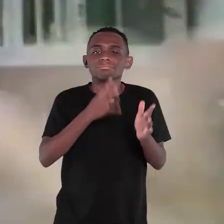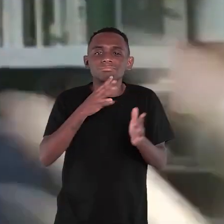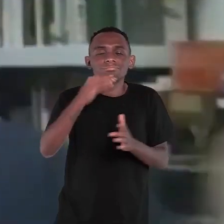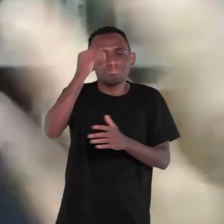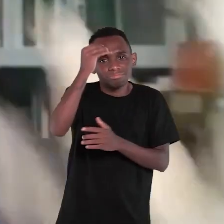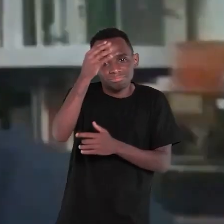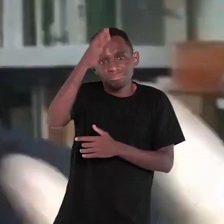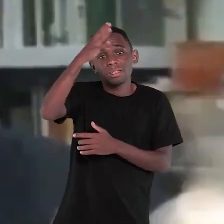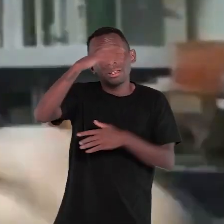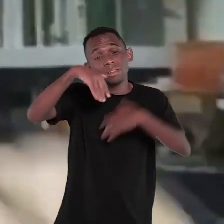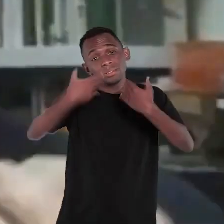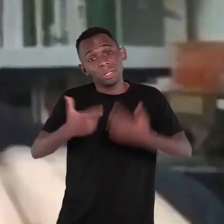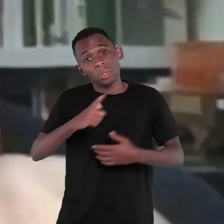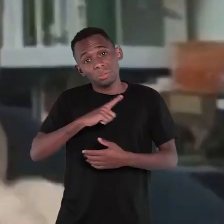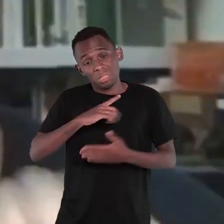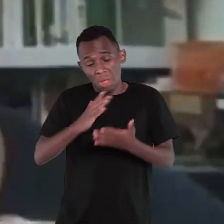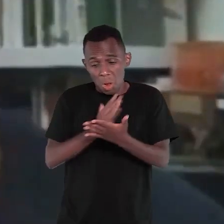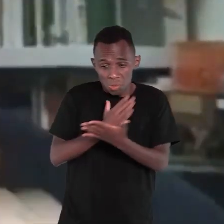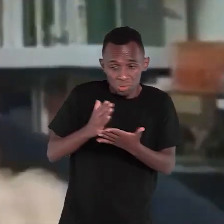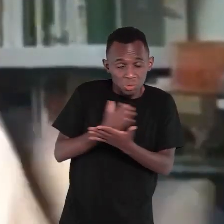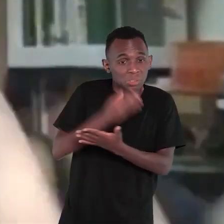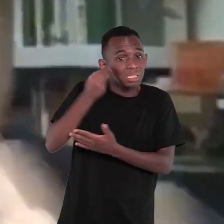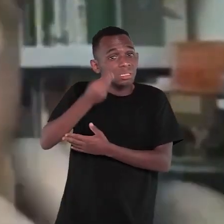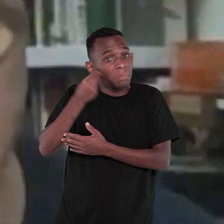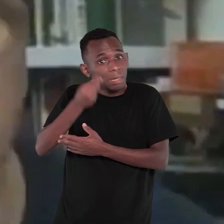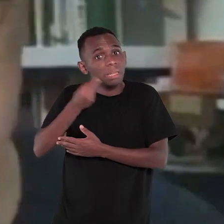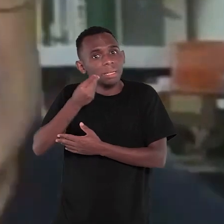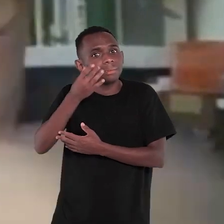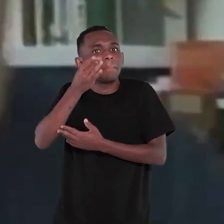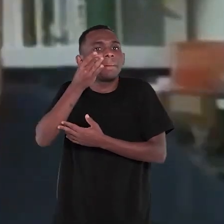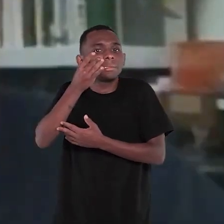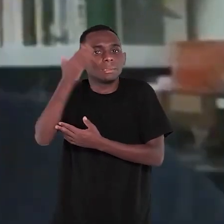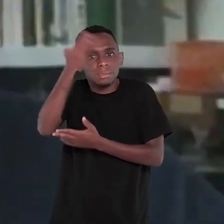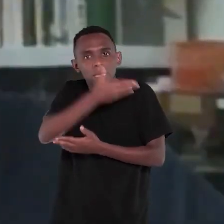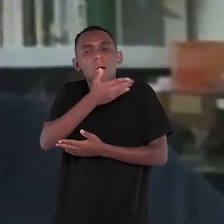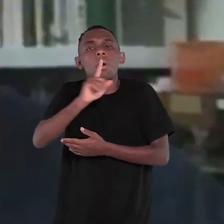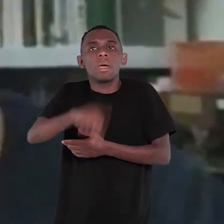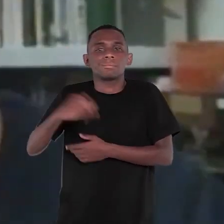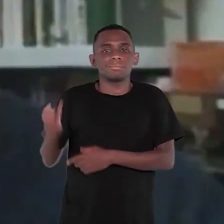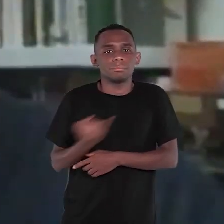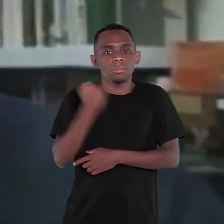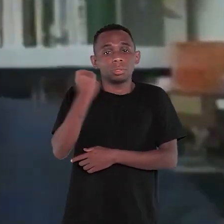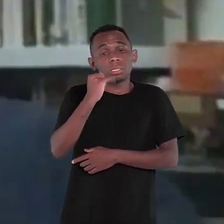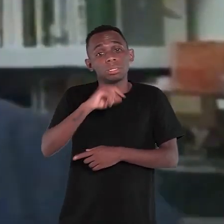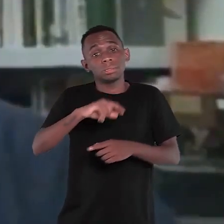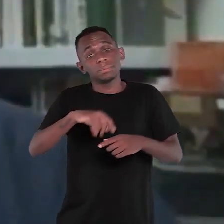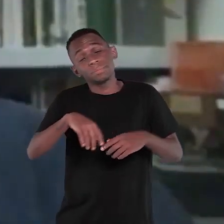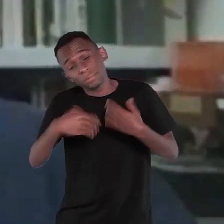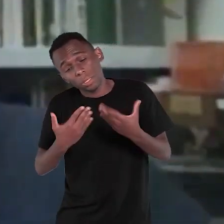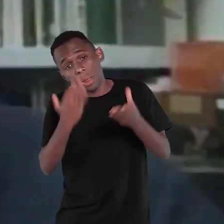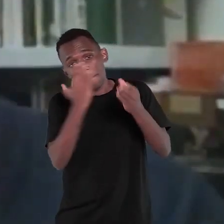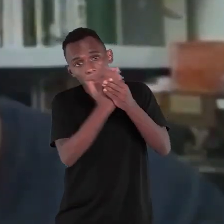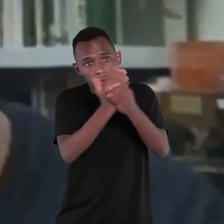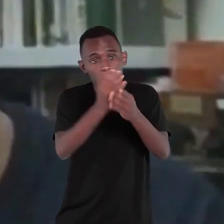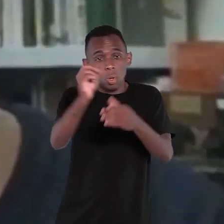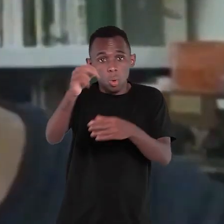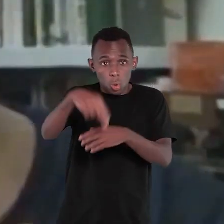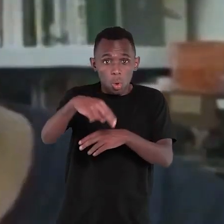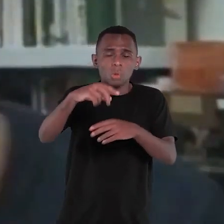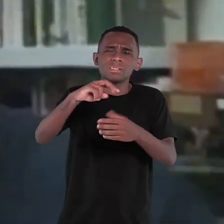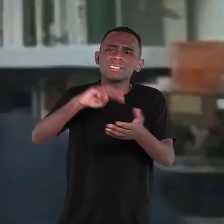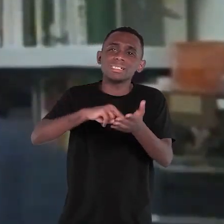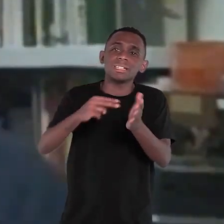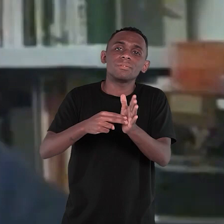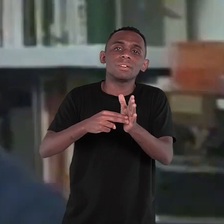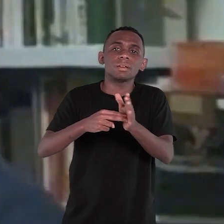tem coisas que a vivência pessoal, física, é importantíssima, né? A biblioteca digital, a gente queria